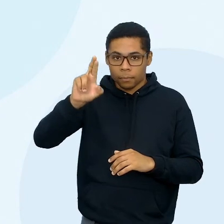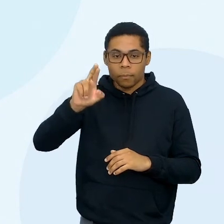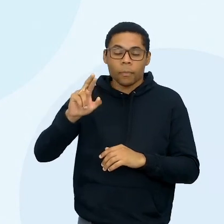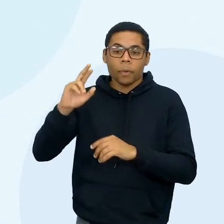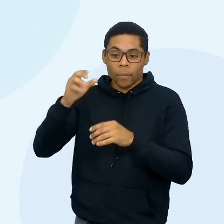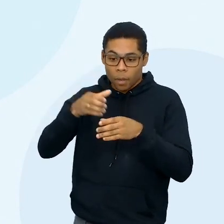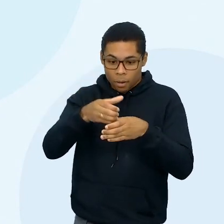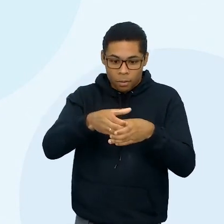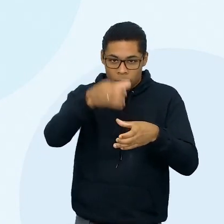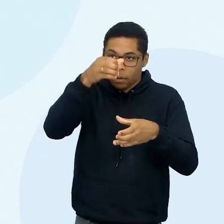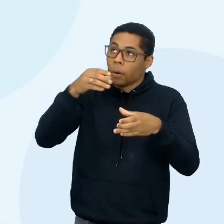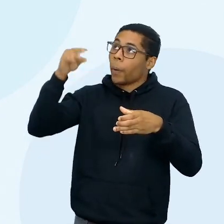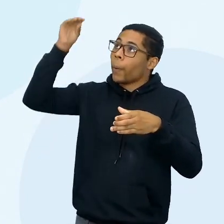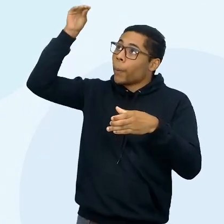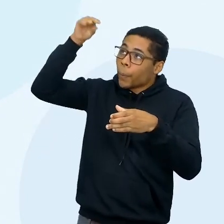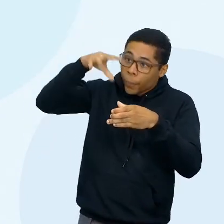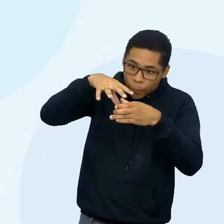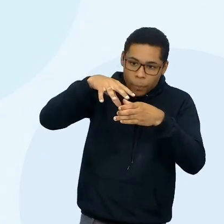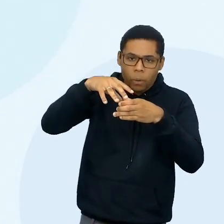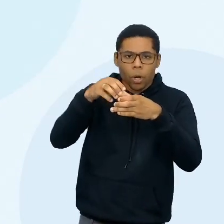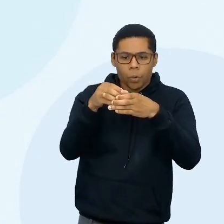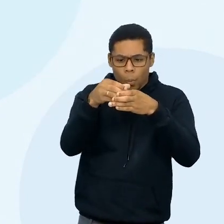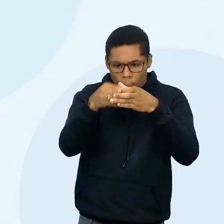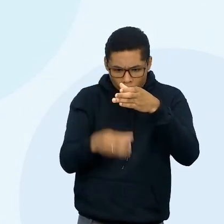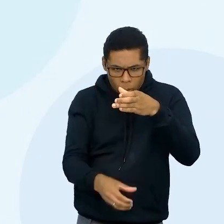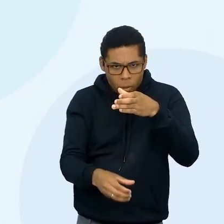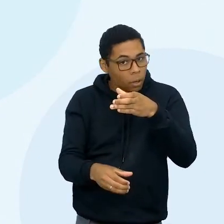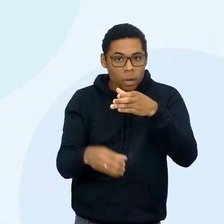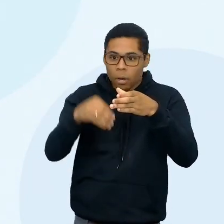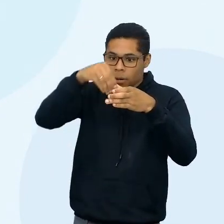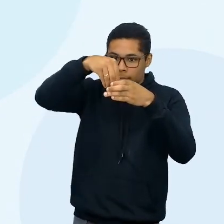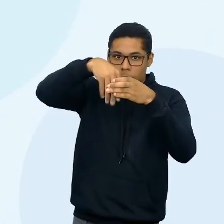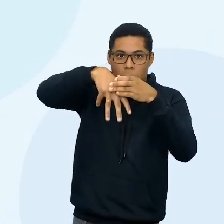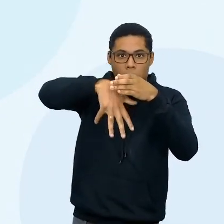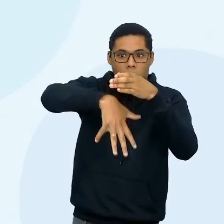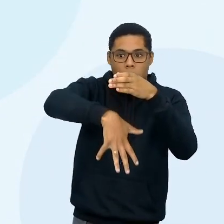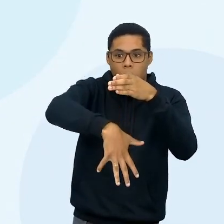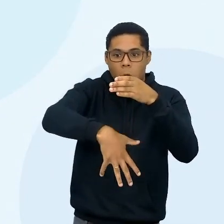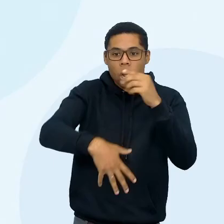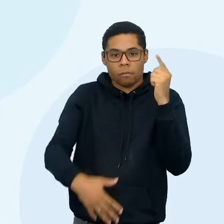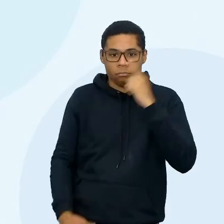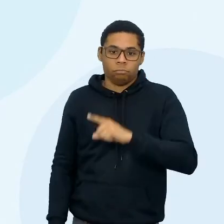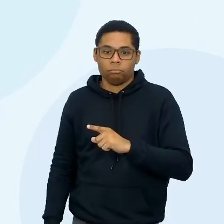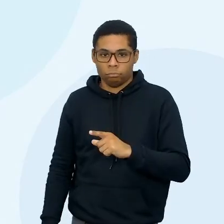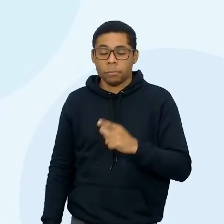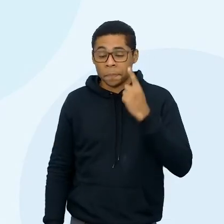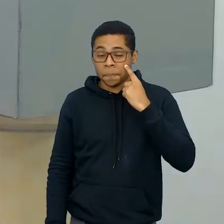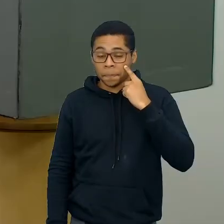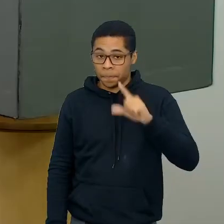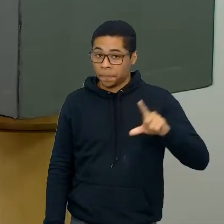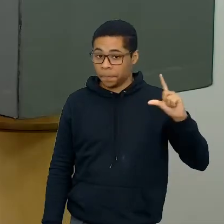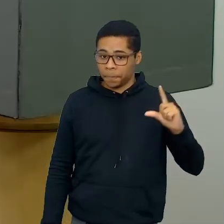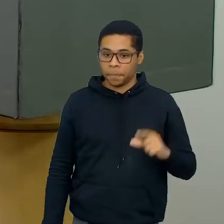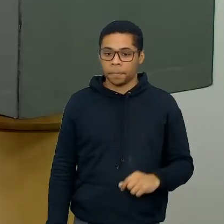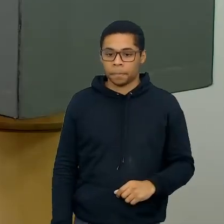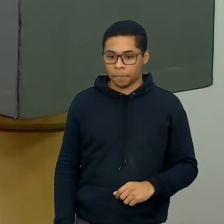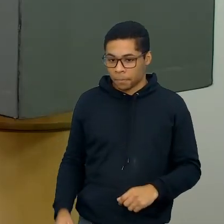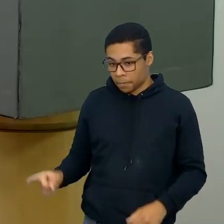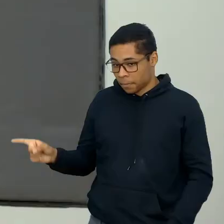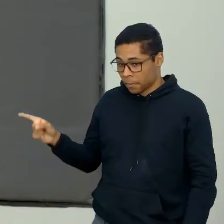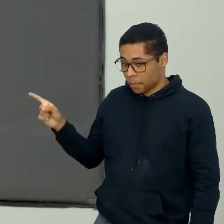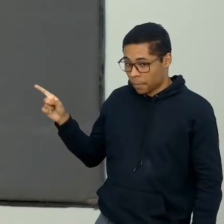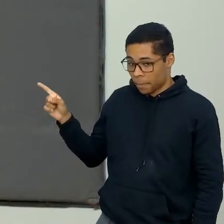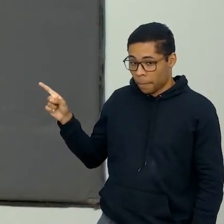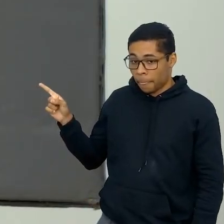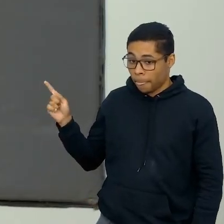faz mais do que esse buraco que eu mostrei para você aí, essa abertura, esse rasgo aqui, ó, pode voltar para mim um minutinho. Esse rasgo